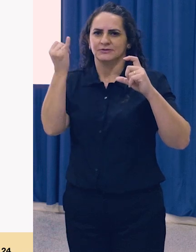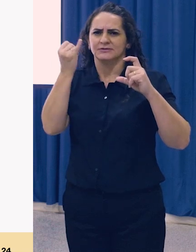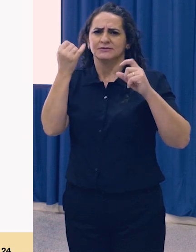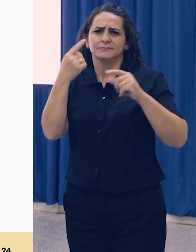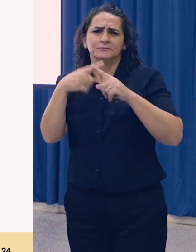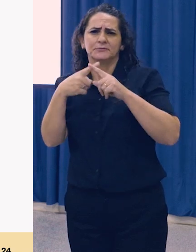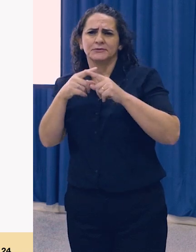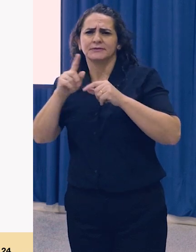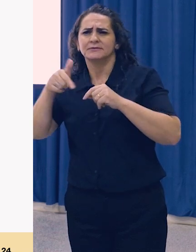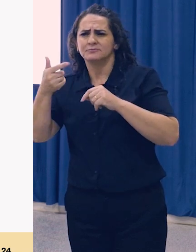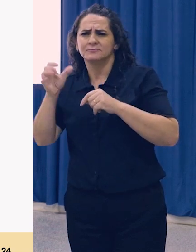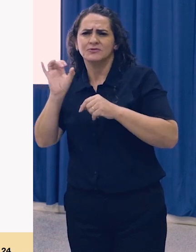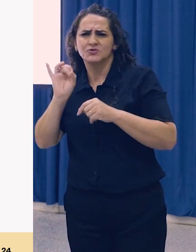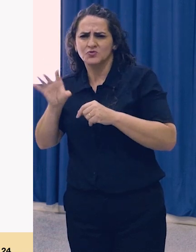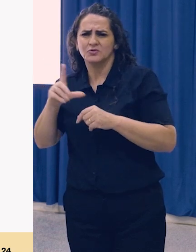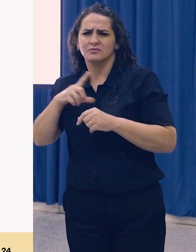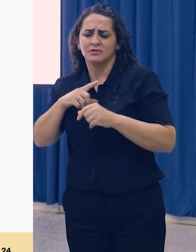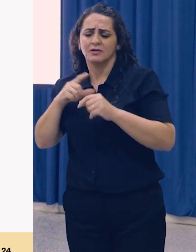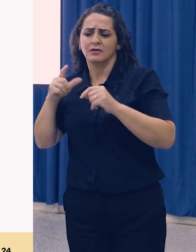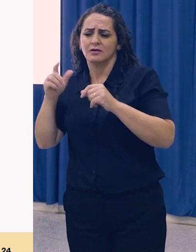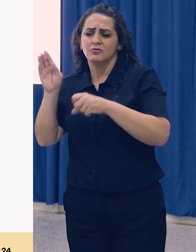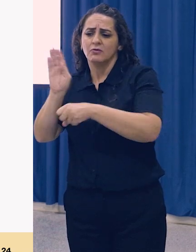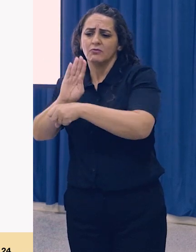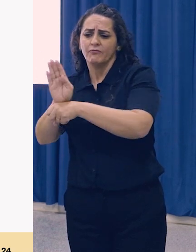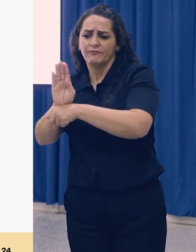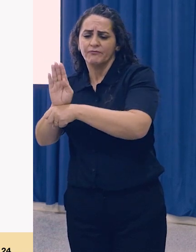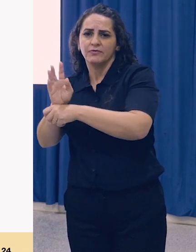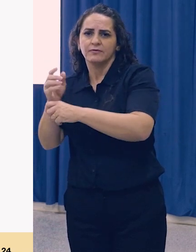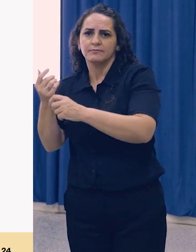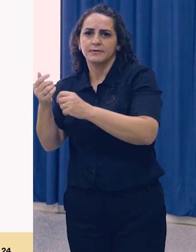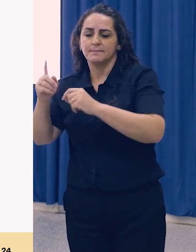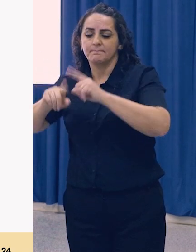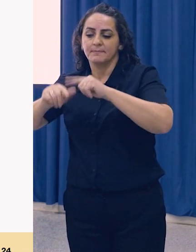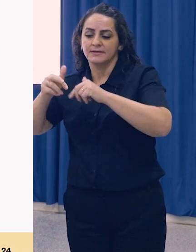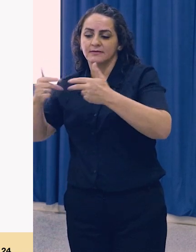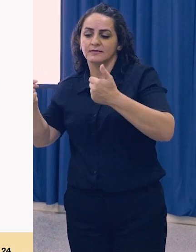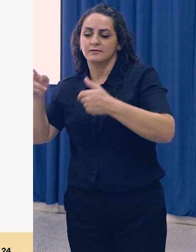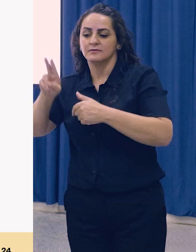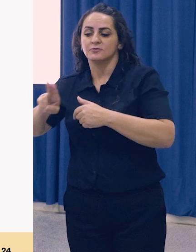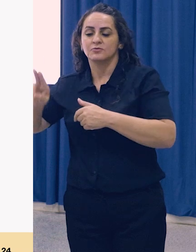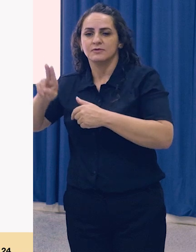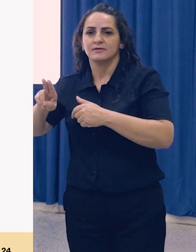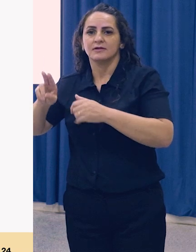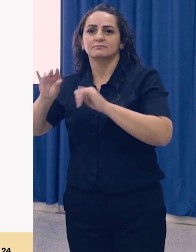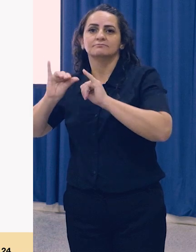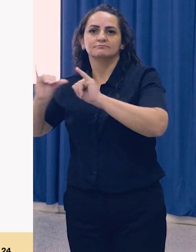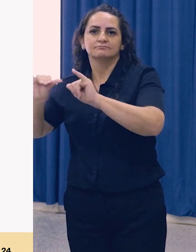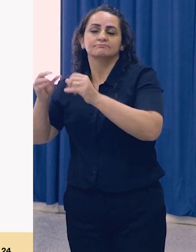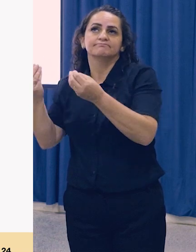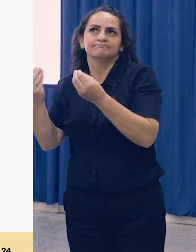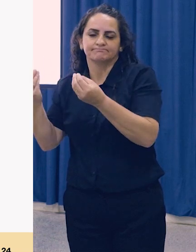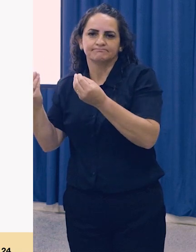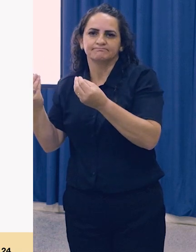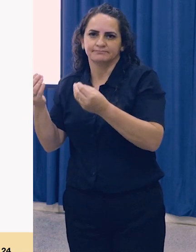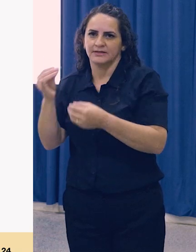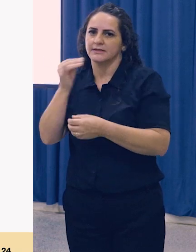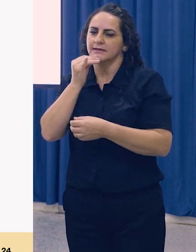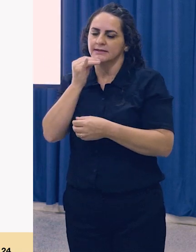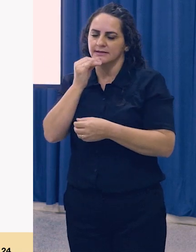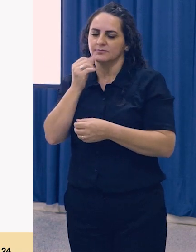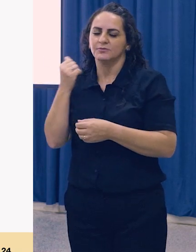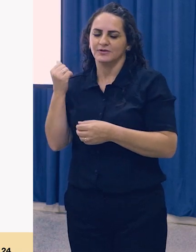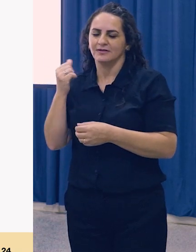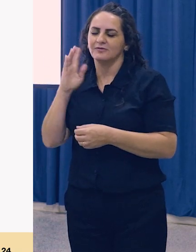tem o filme e prints do filme para usar nos materiais que a gente precisa. Eu acho bacana esse exemplo